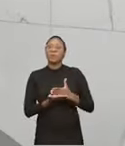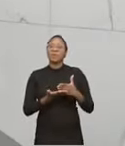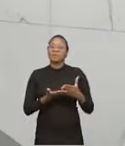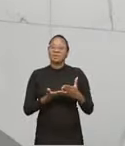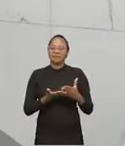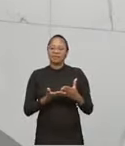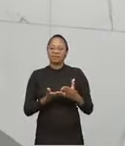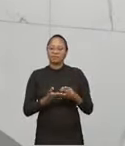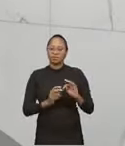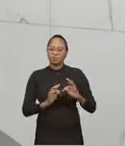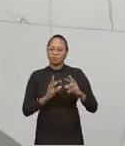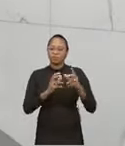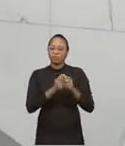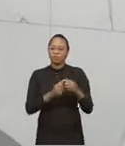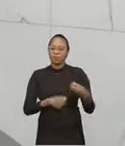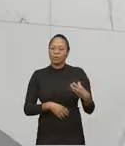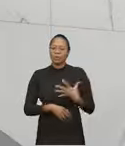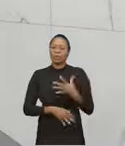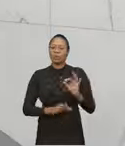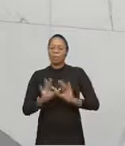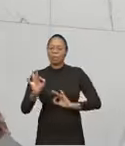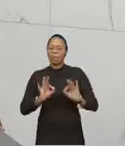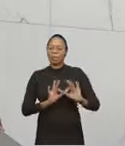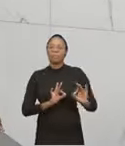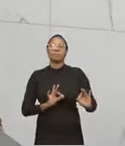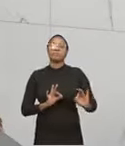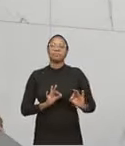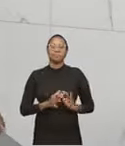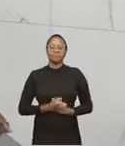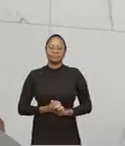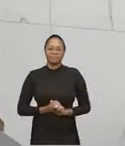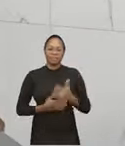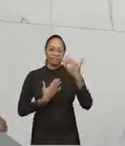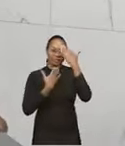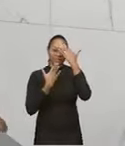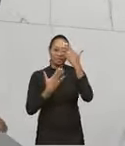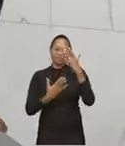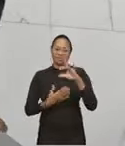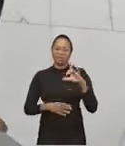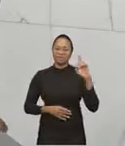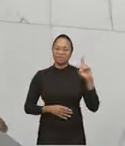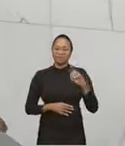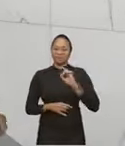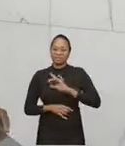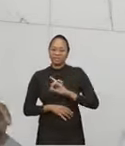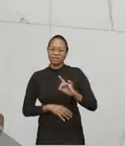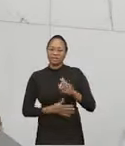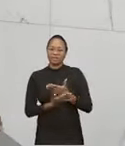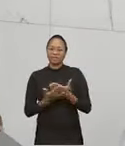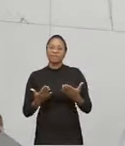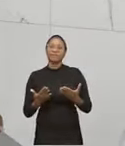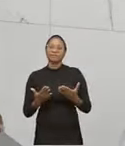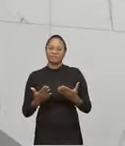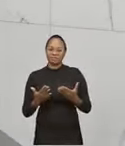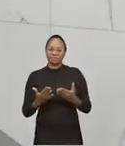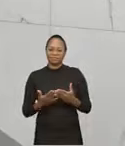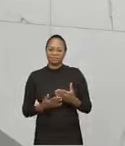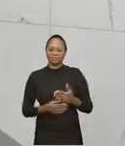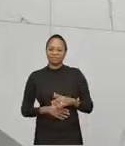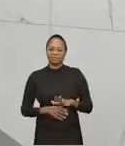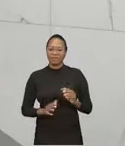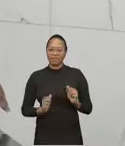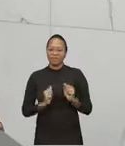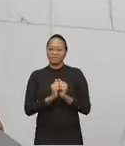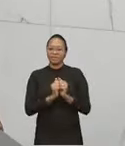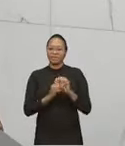todo requalificado, e de jeito para funcionar. Agradeço a Deus, agradeço a cada um de vocês, e tem nos acompanhado